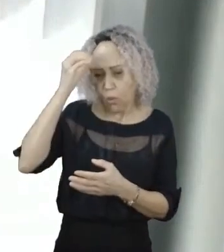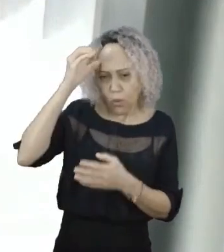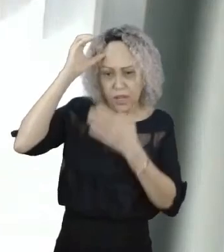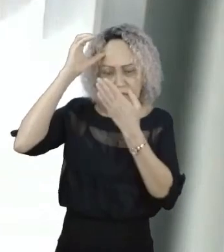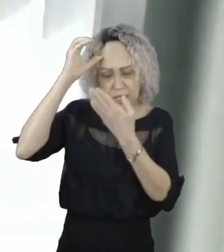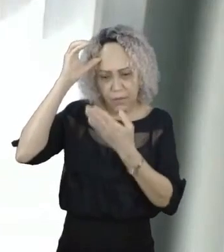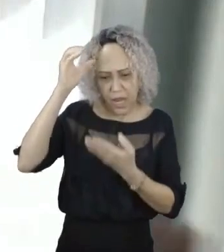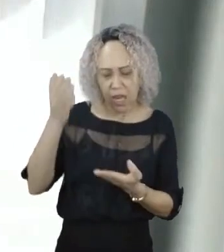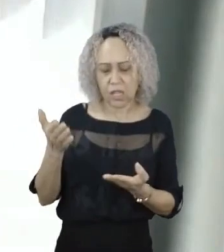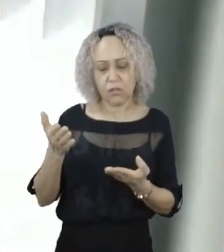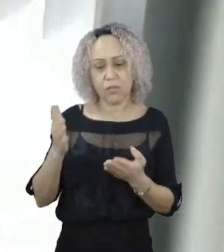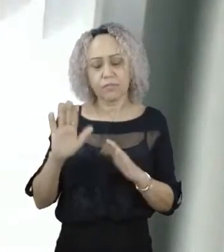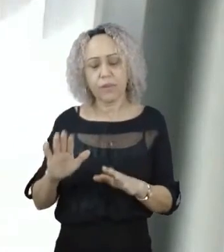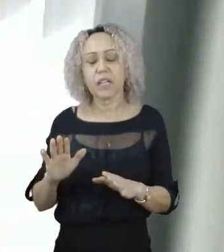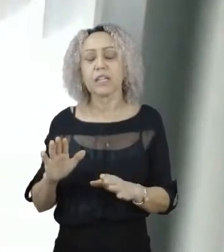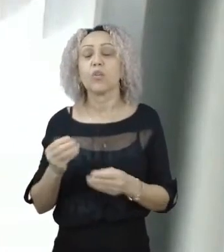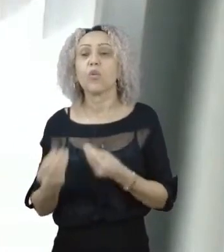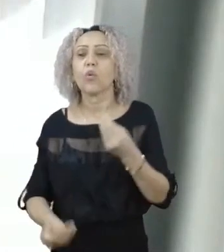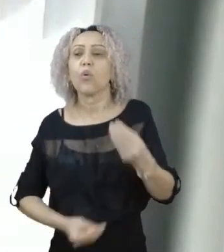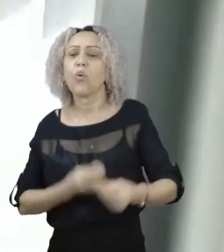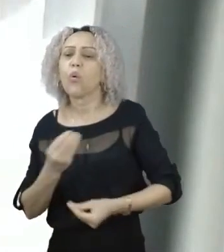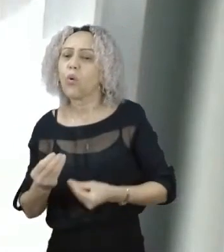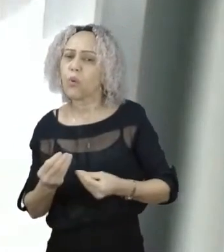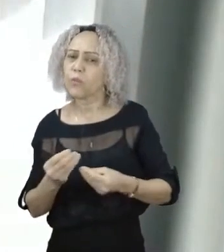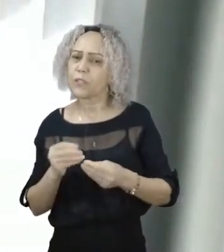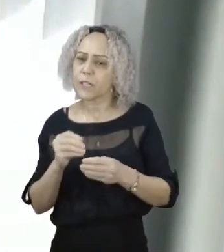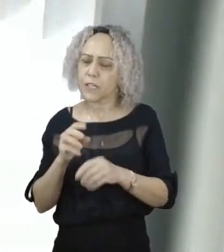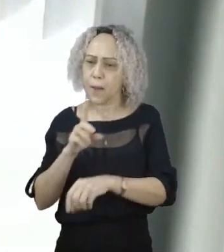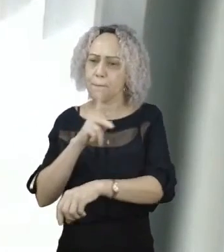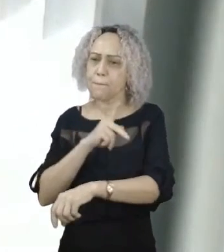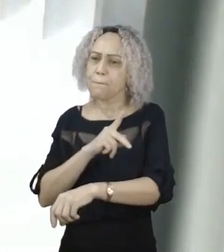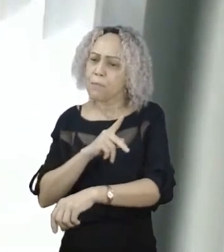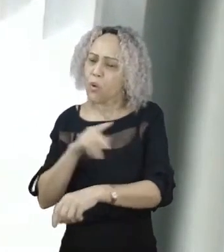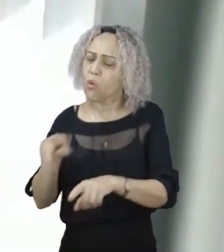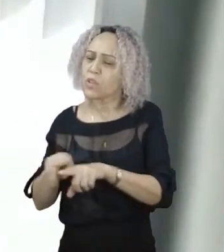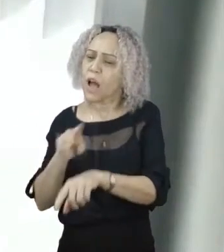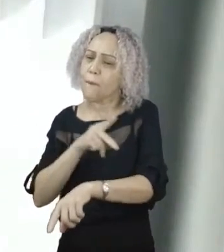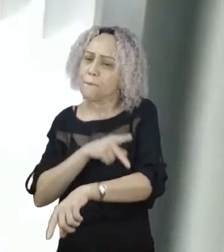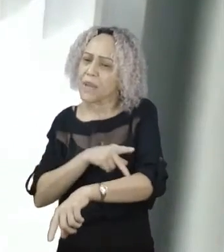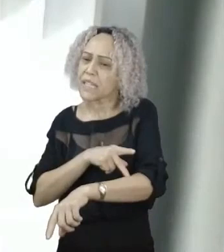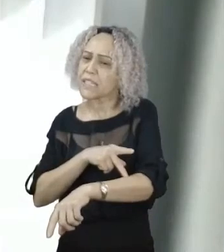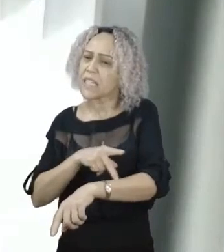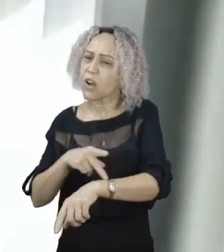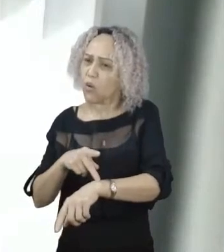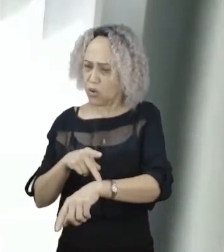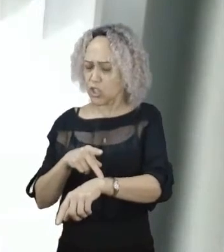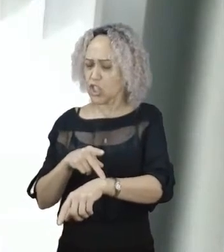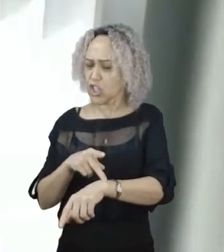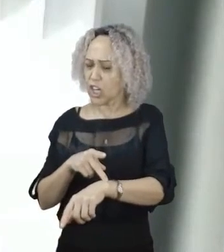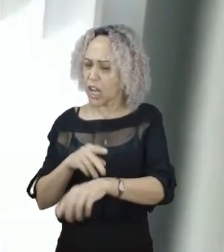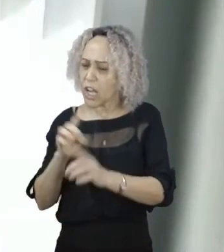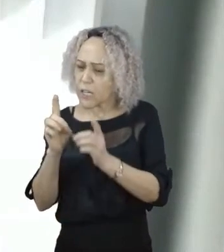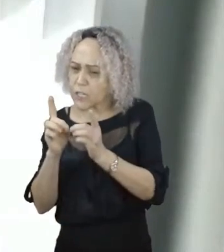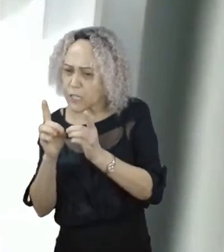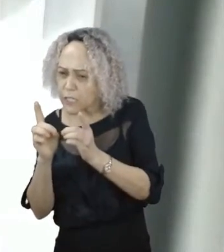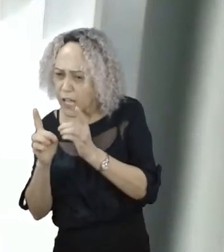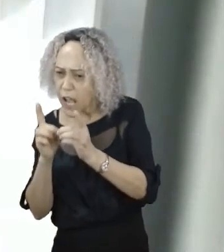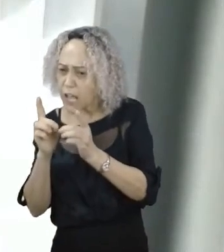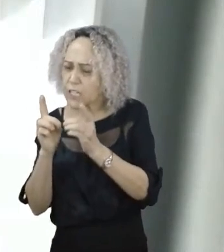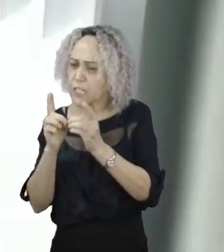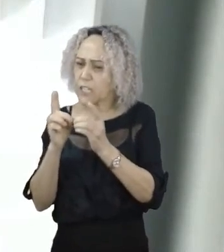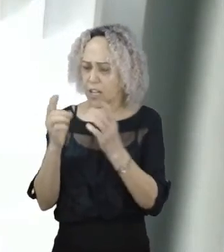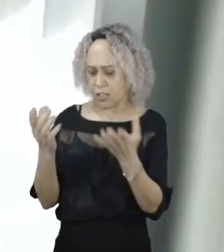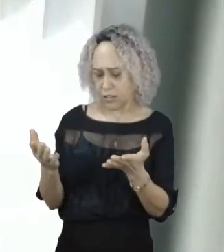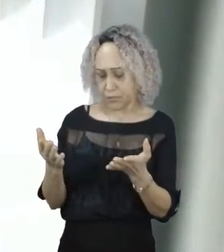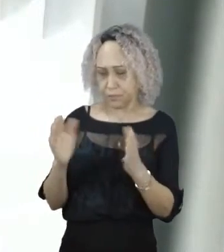seja utilizado de maneira, né, pedagógica. Outra coisa são os dados também burocráticos e